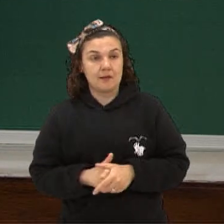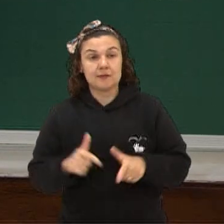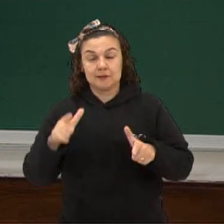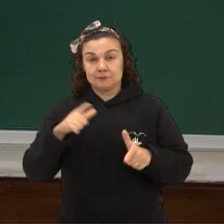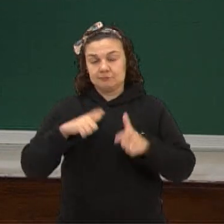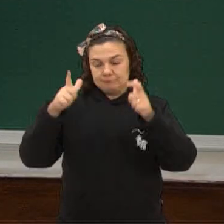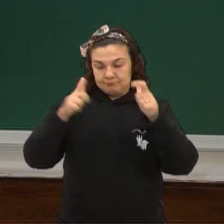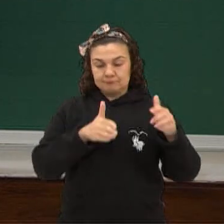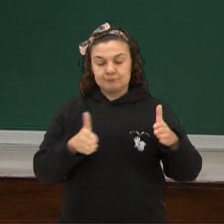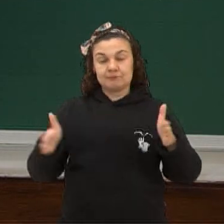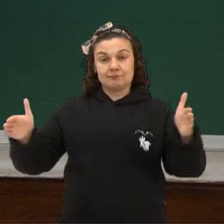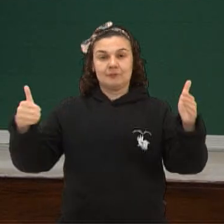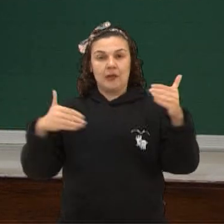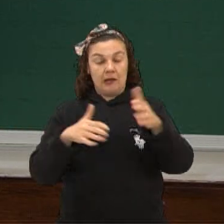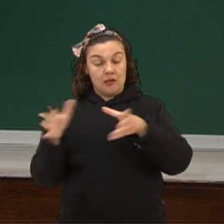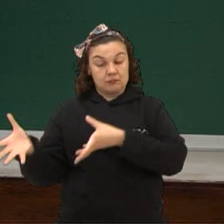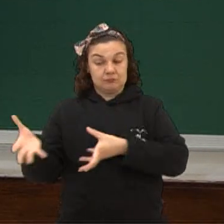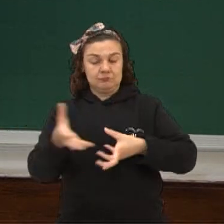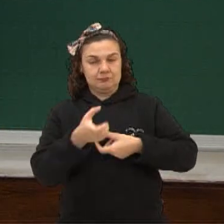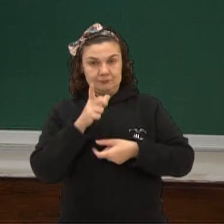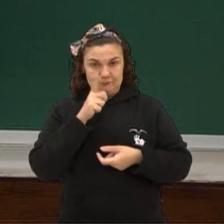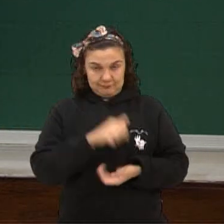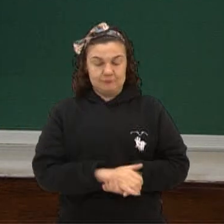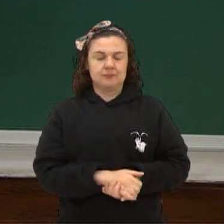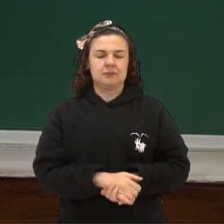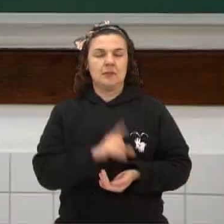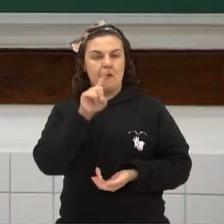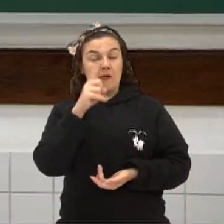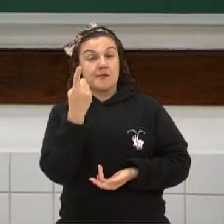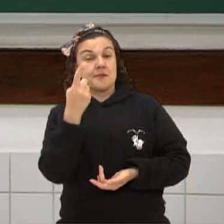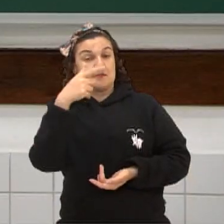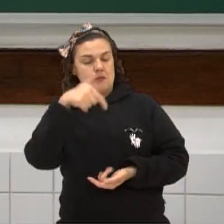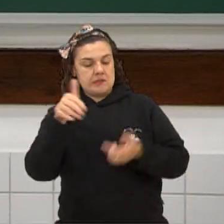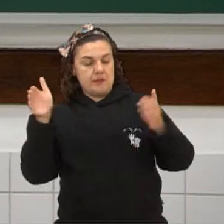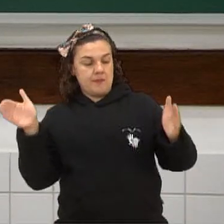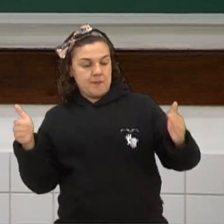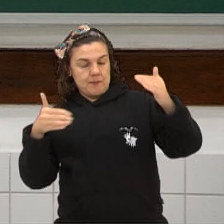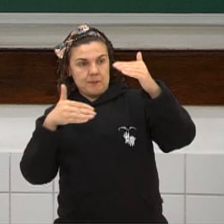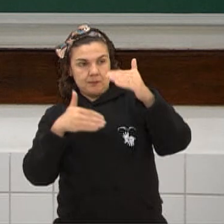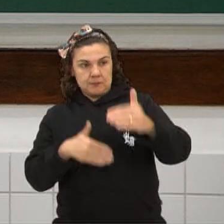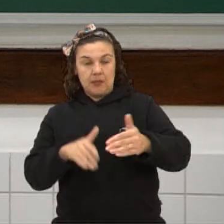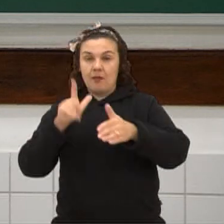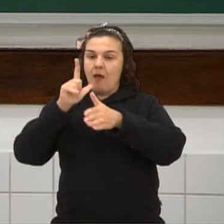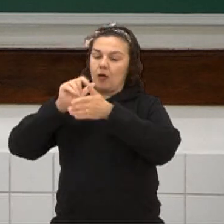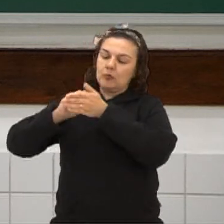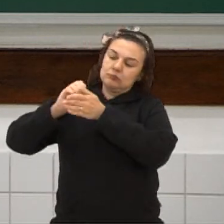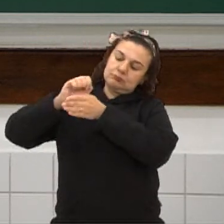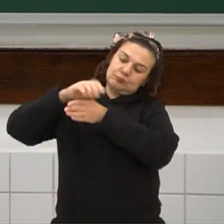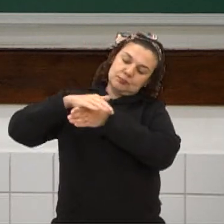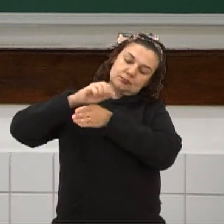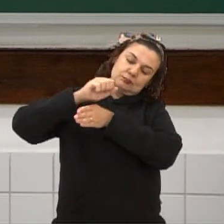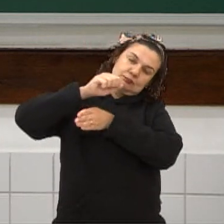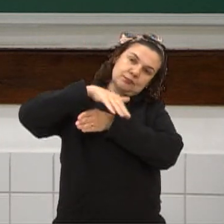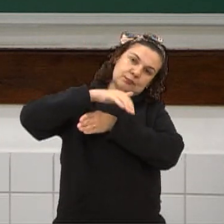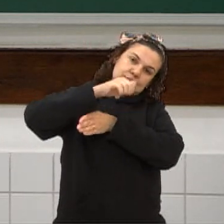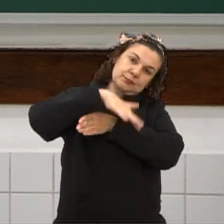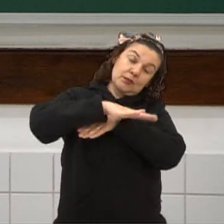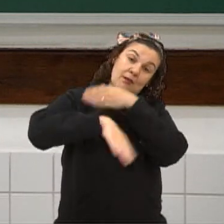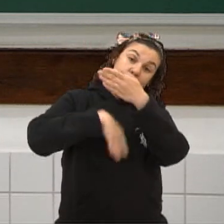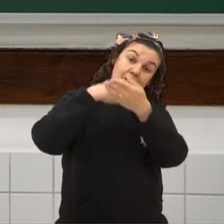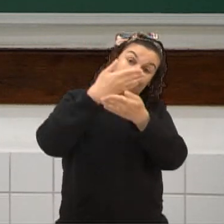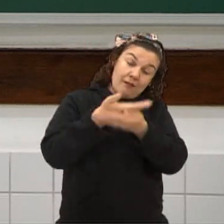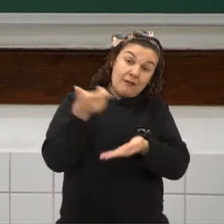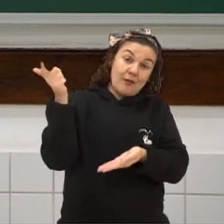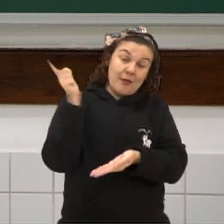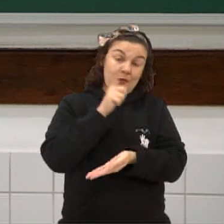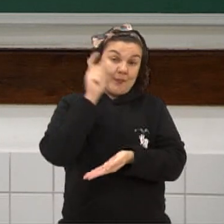o rio Ipiranga, onde é captada a água dessa caixa. Eram 17 caixas que iam transbordando e enviando as